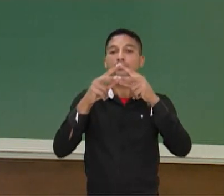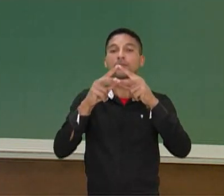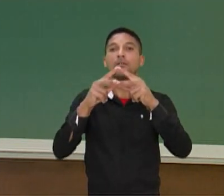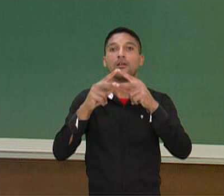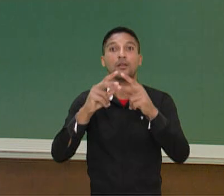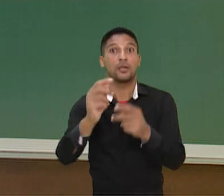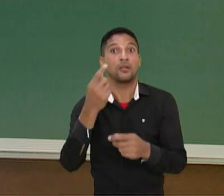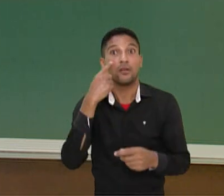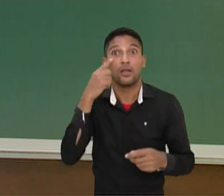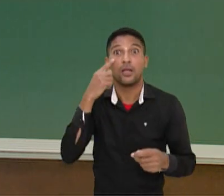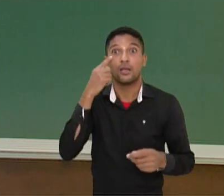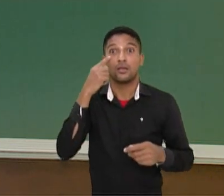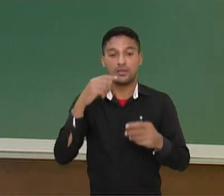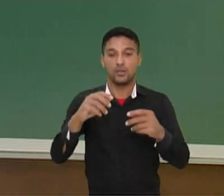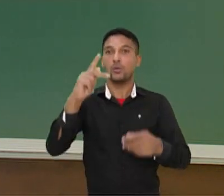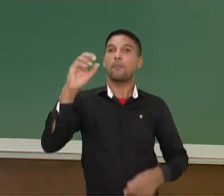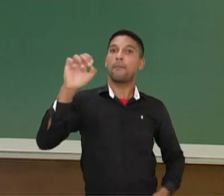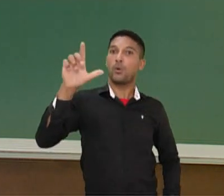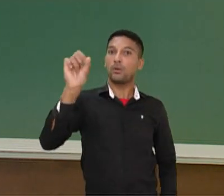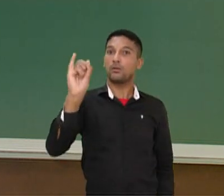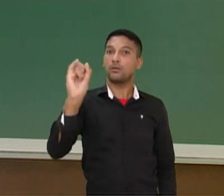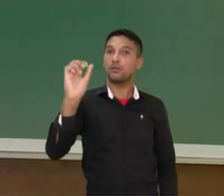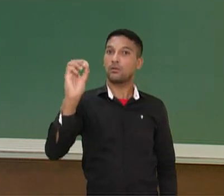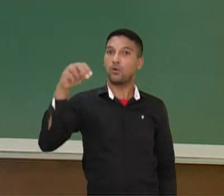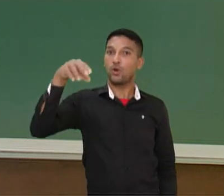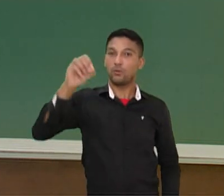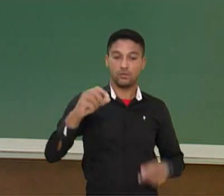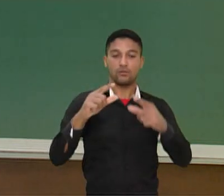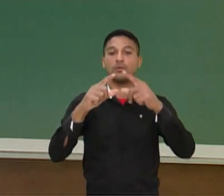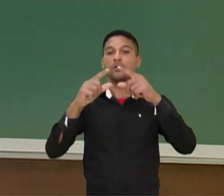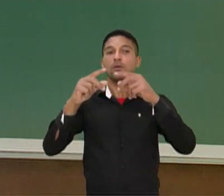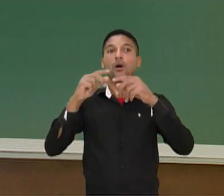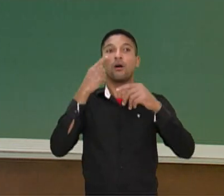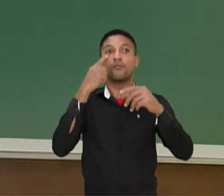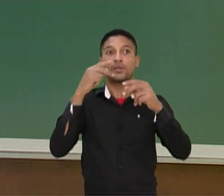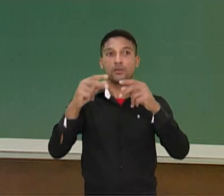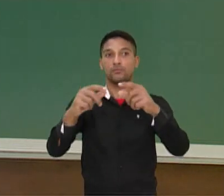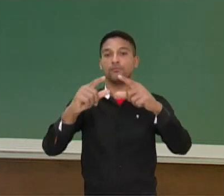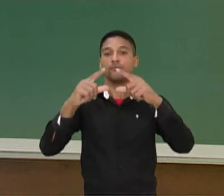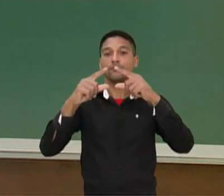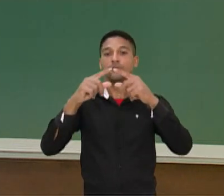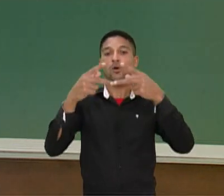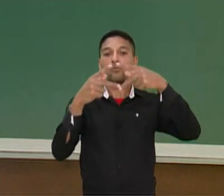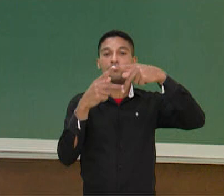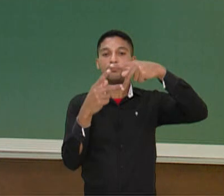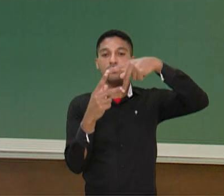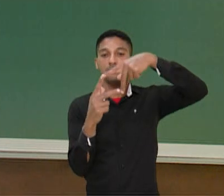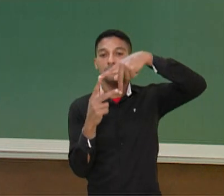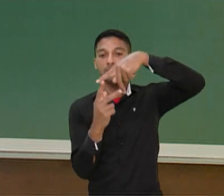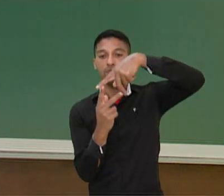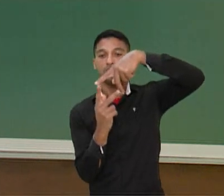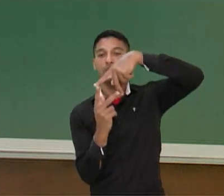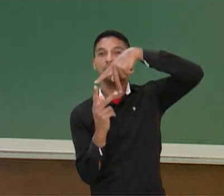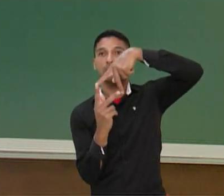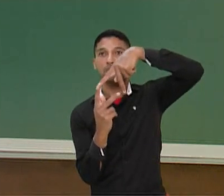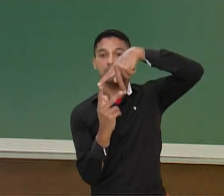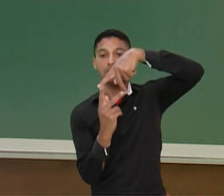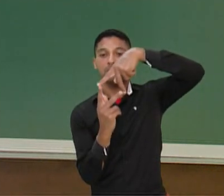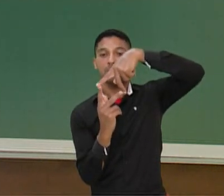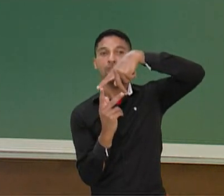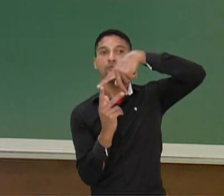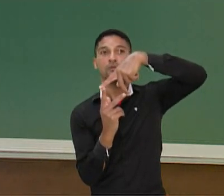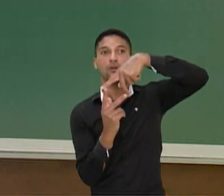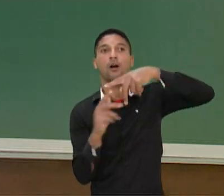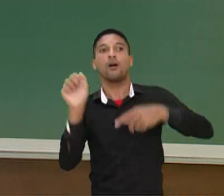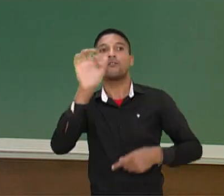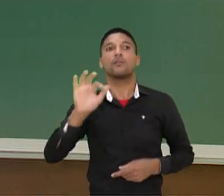é o contorno da figurinha mais a parte interna. Então, o polígono é tudo isso, certo? Então, aqui eu tenho alguns